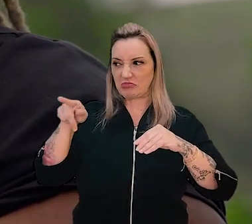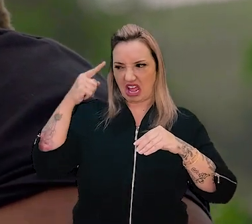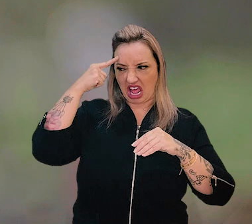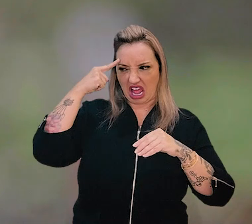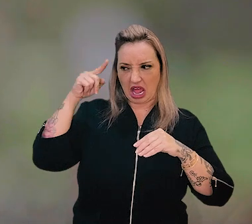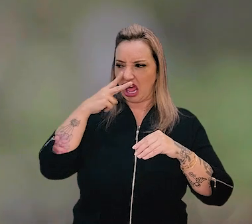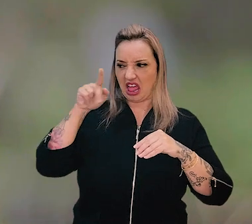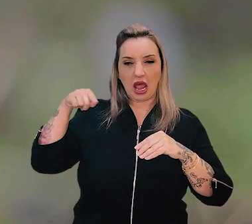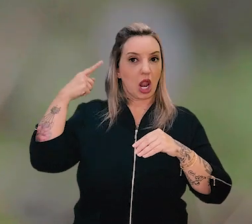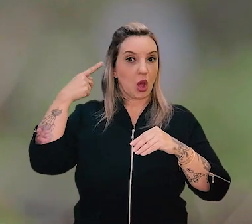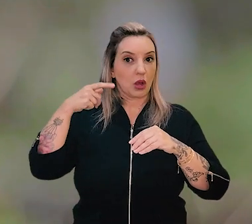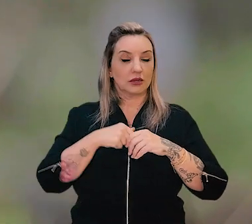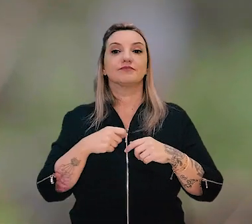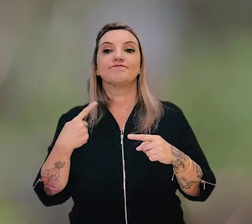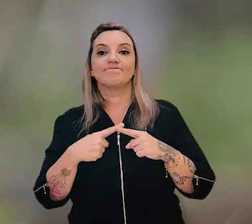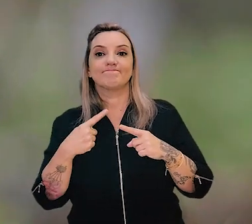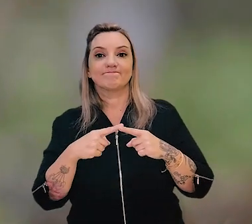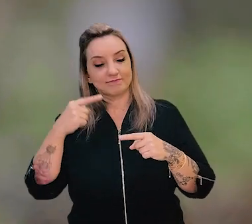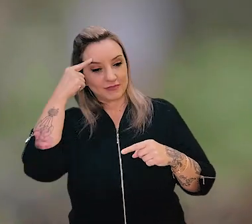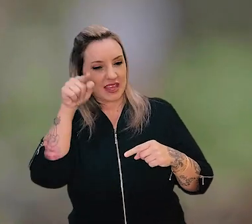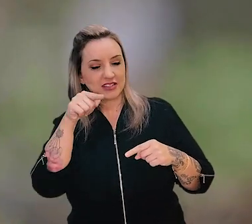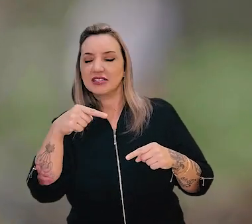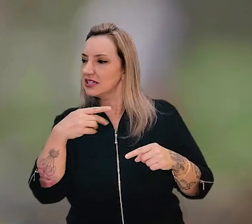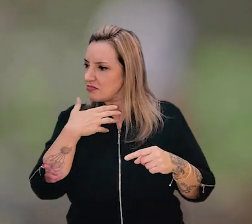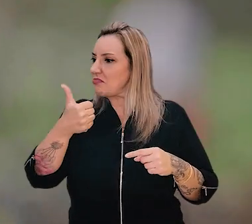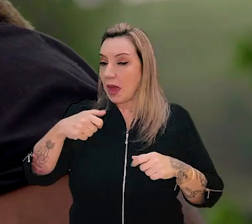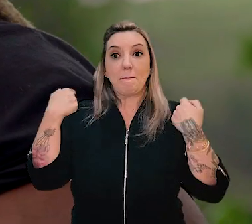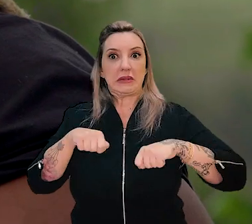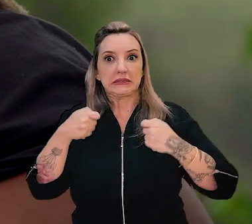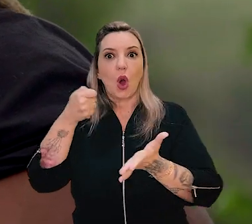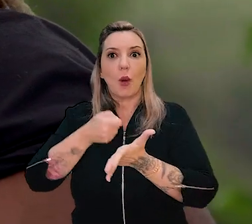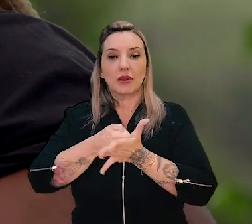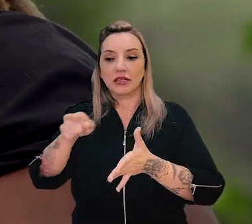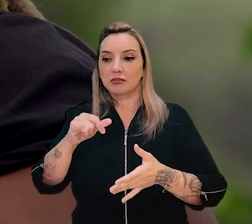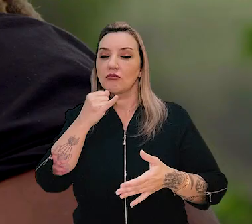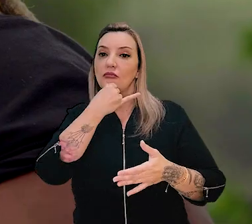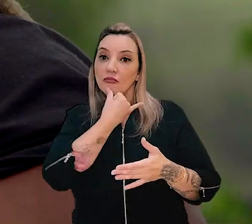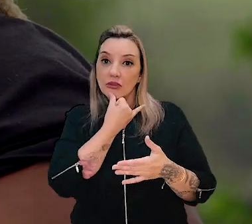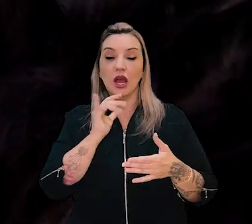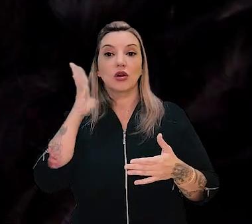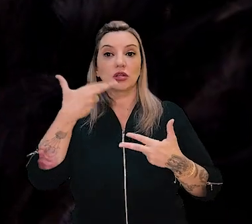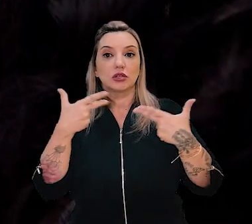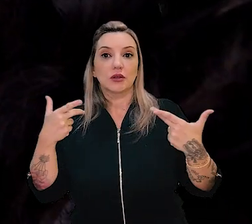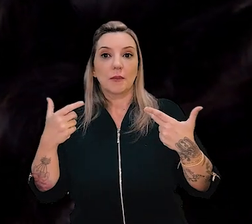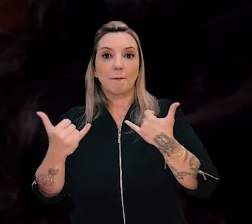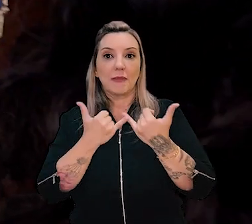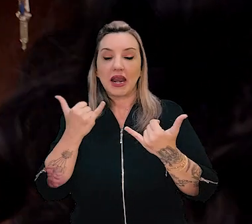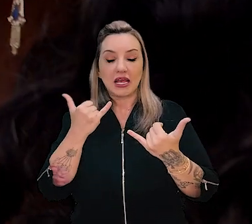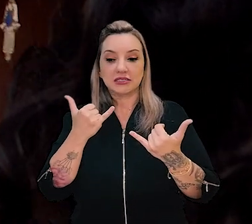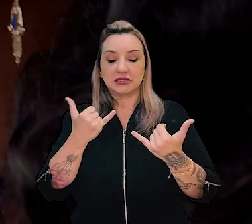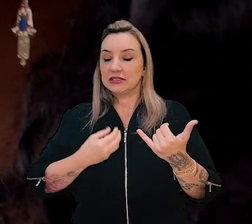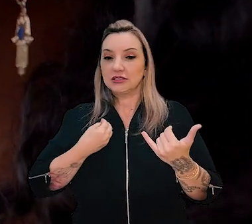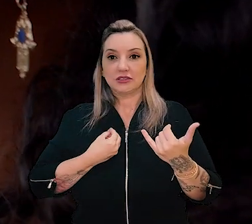louca. Porque existe muito esse ideal de você estar sempre bem. E aí, quando você está triste ou quando acontece alguma coisa, parece que você não pode vivenciar